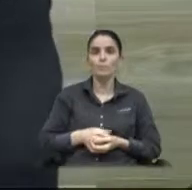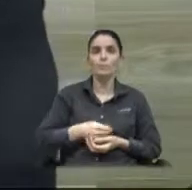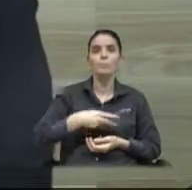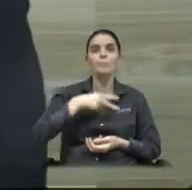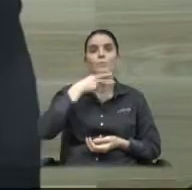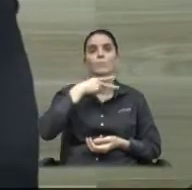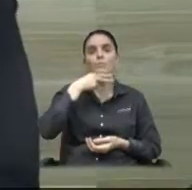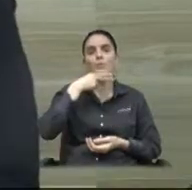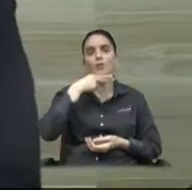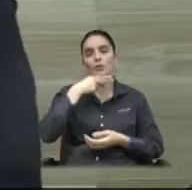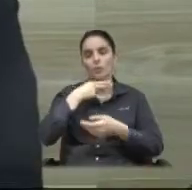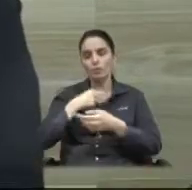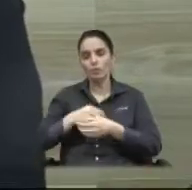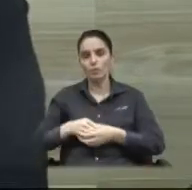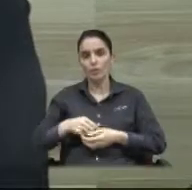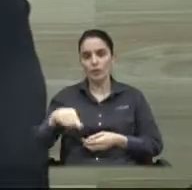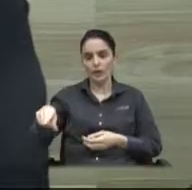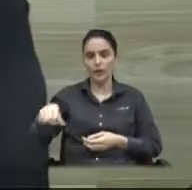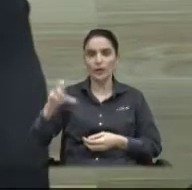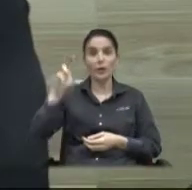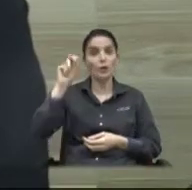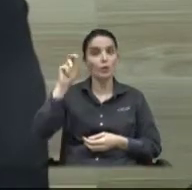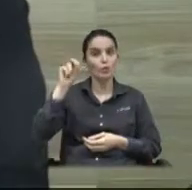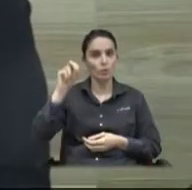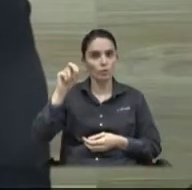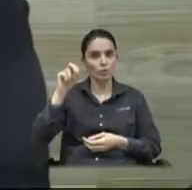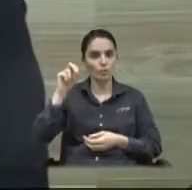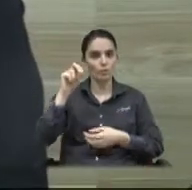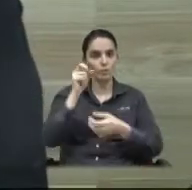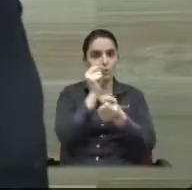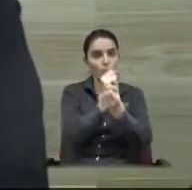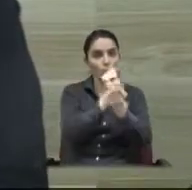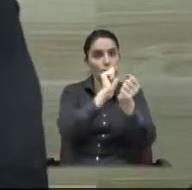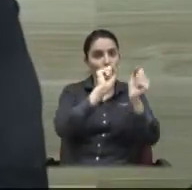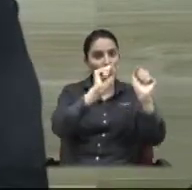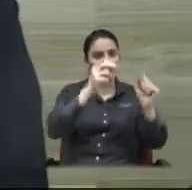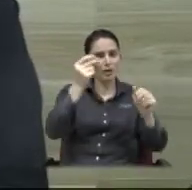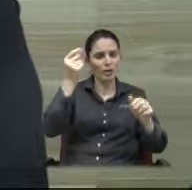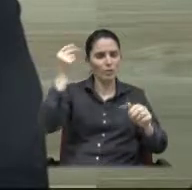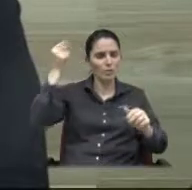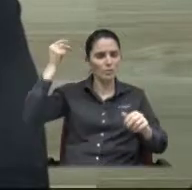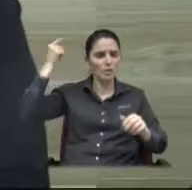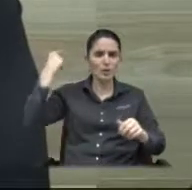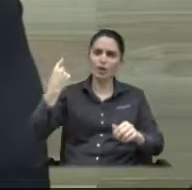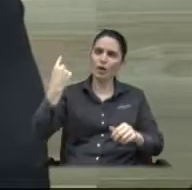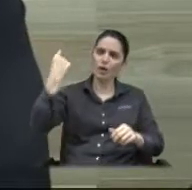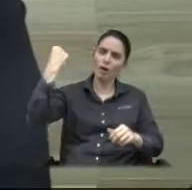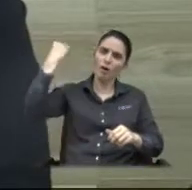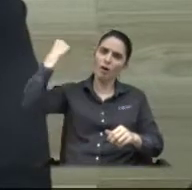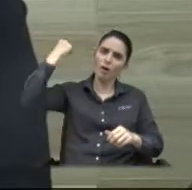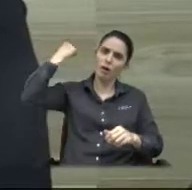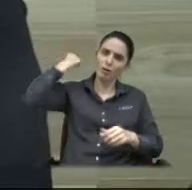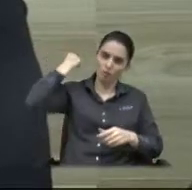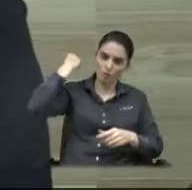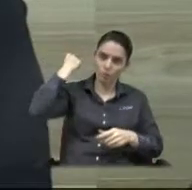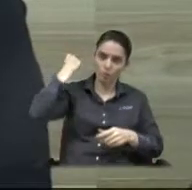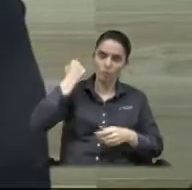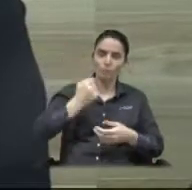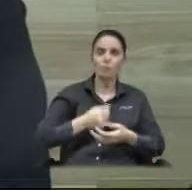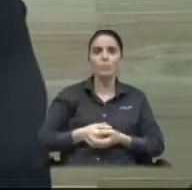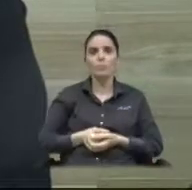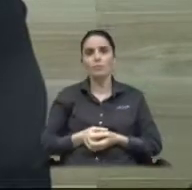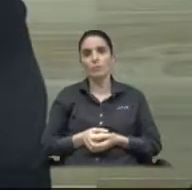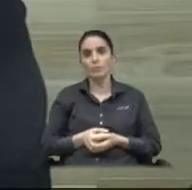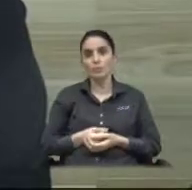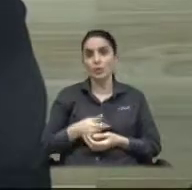Romalino foi escrava liberta pela princesa Isabel, quando na infância. Dos